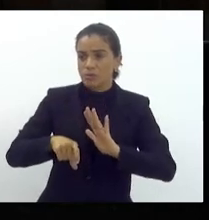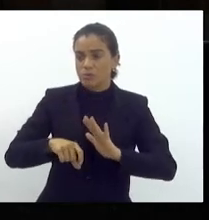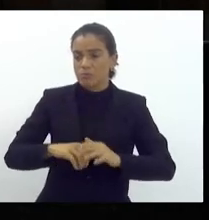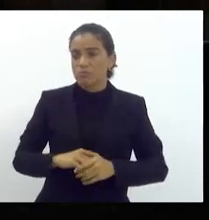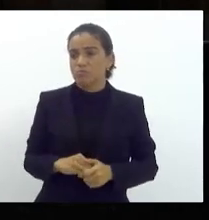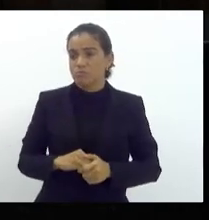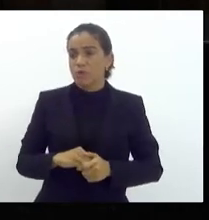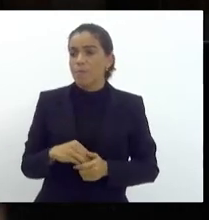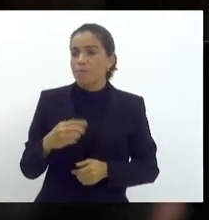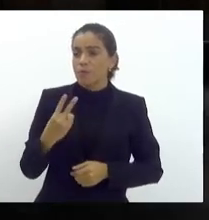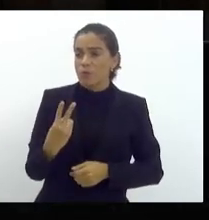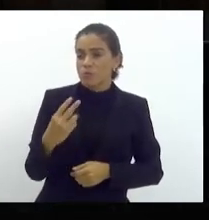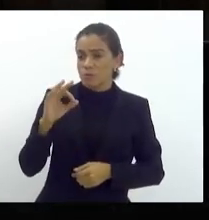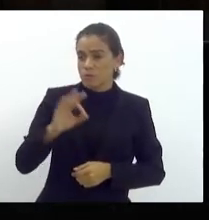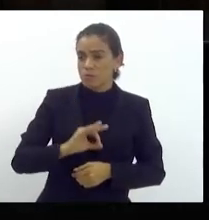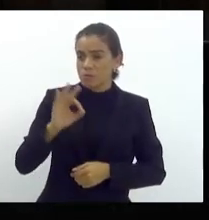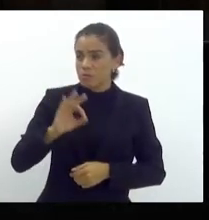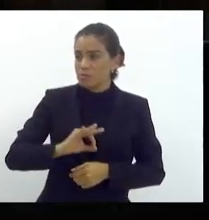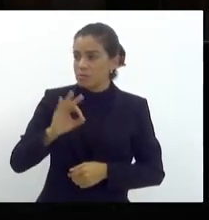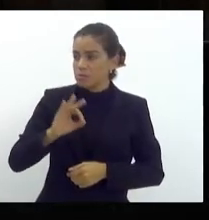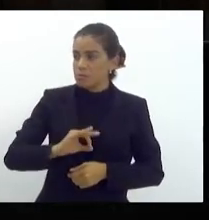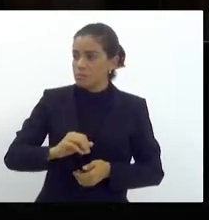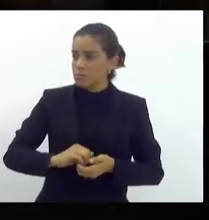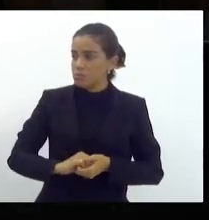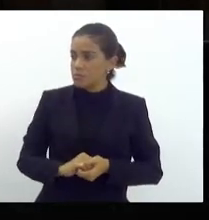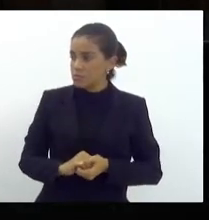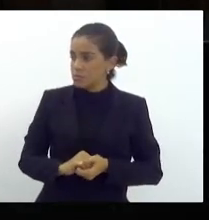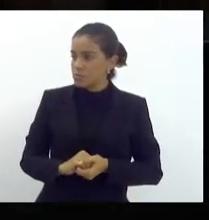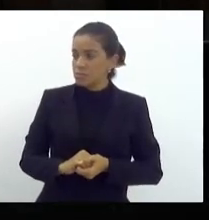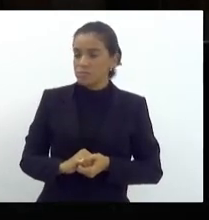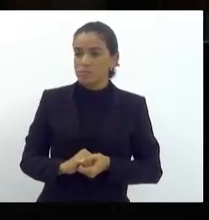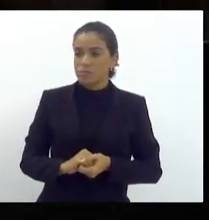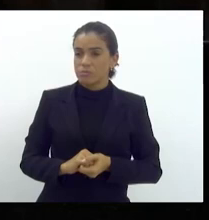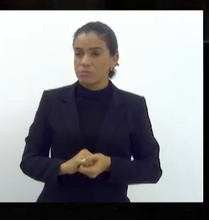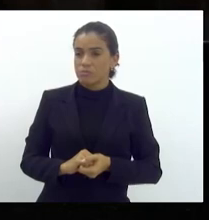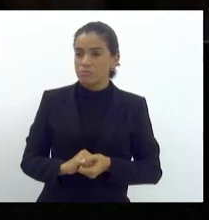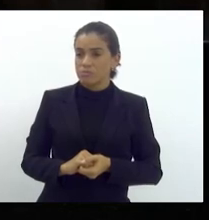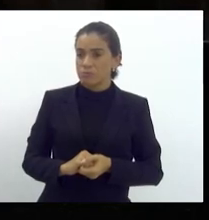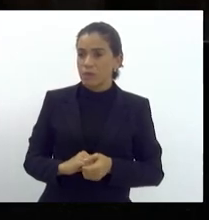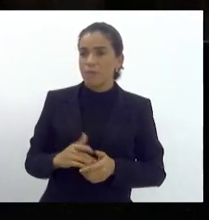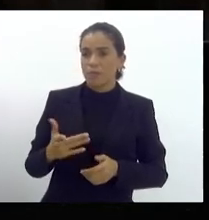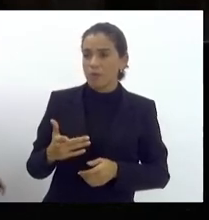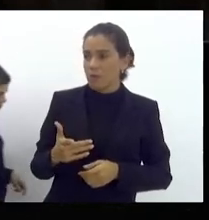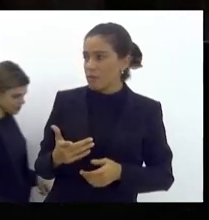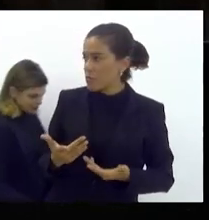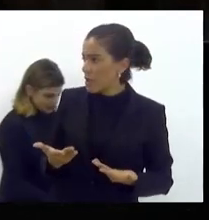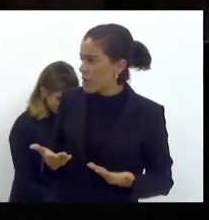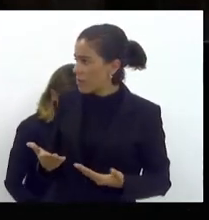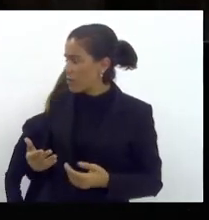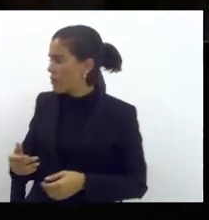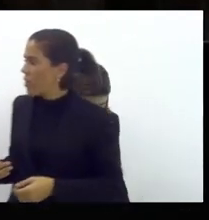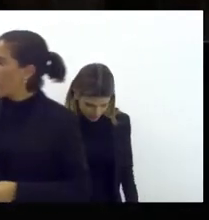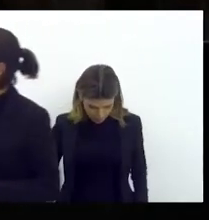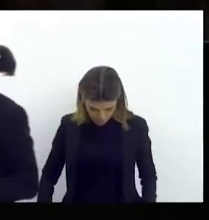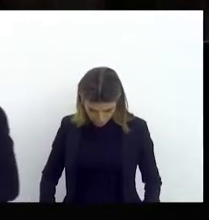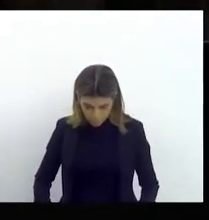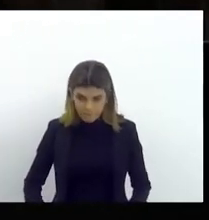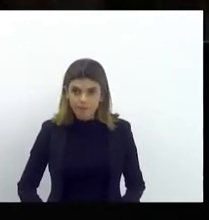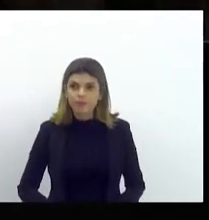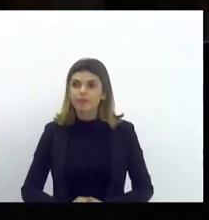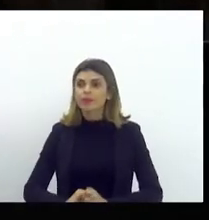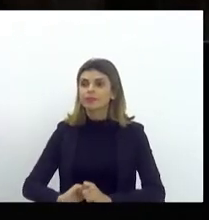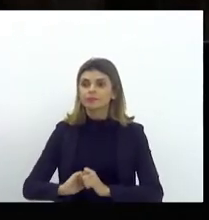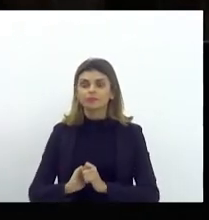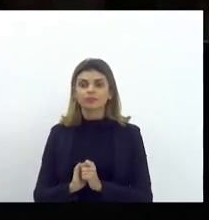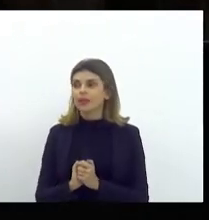por cento transitoriamente até 2031 entre elas as operações com armamentos e munições e